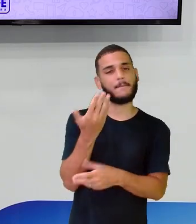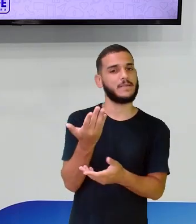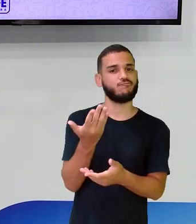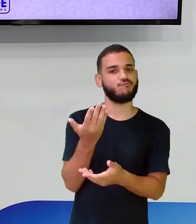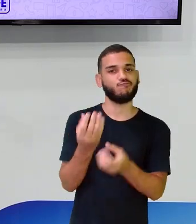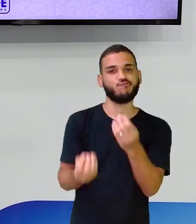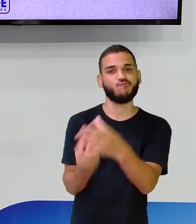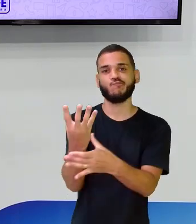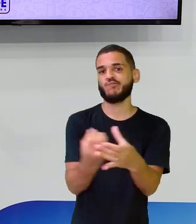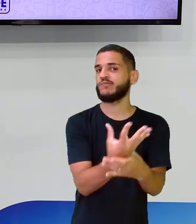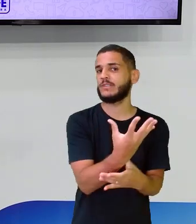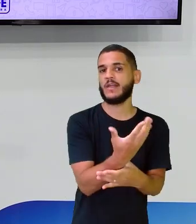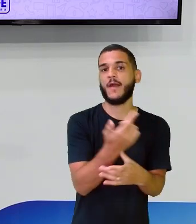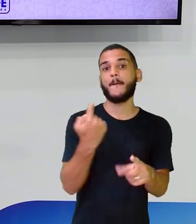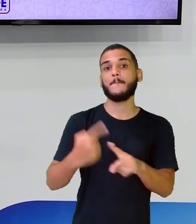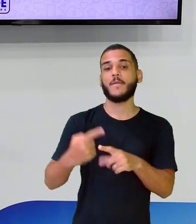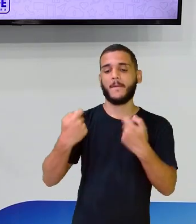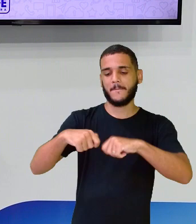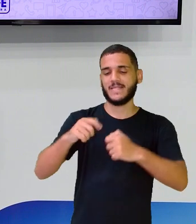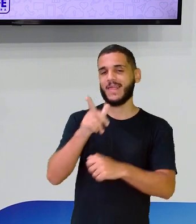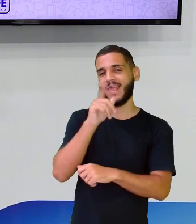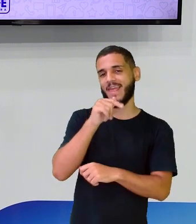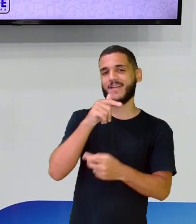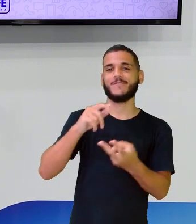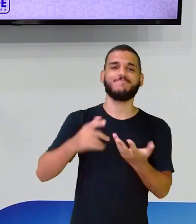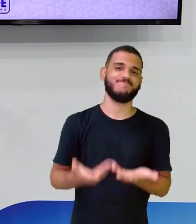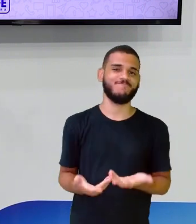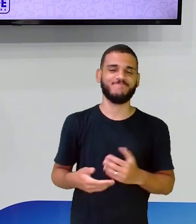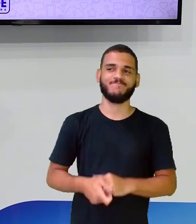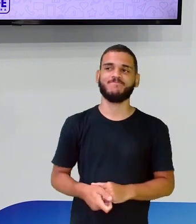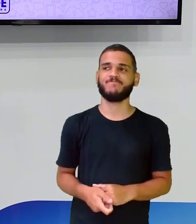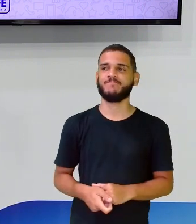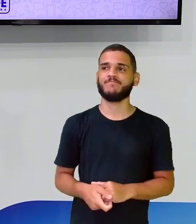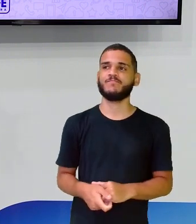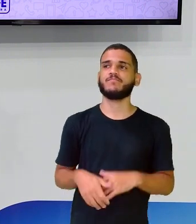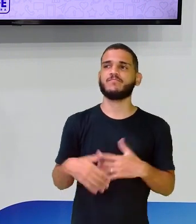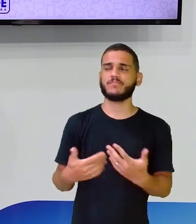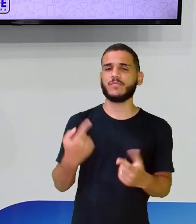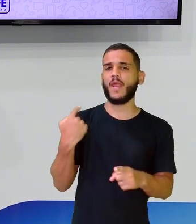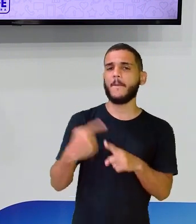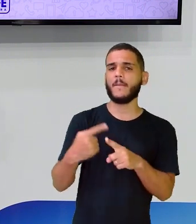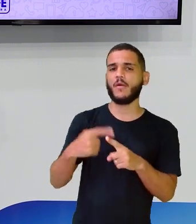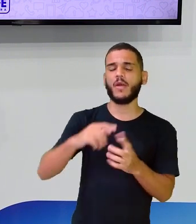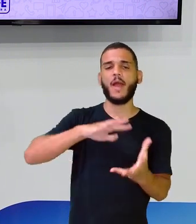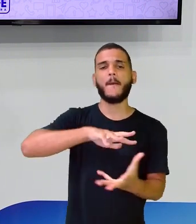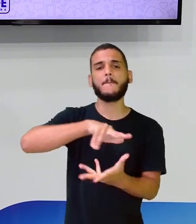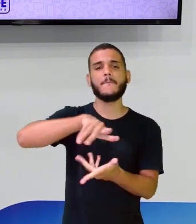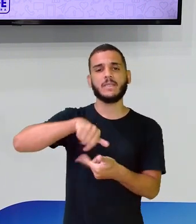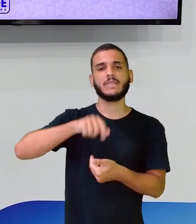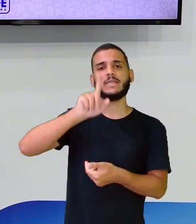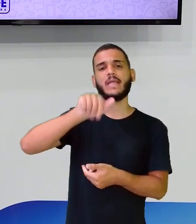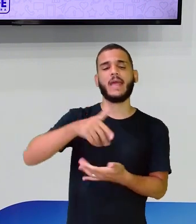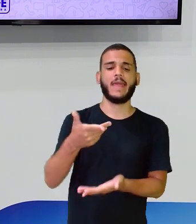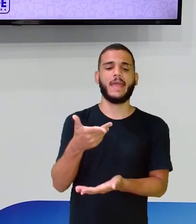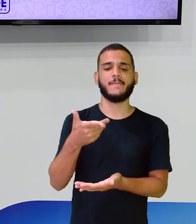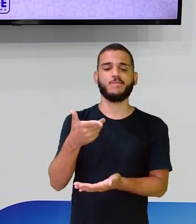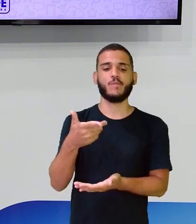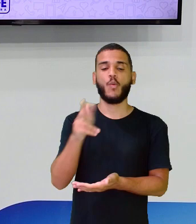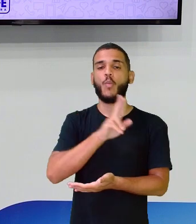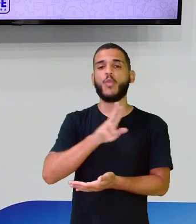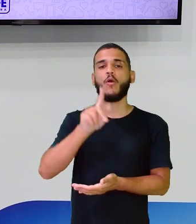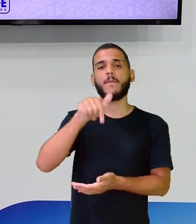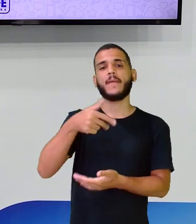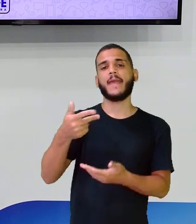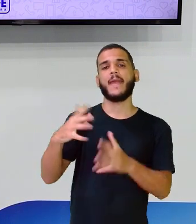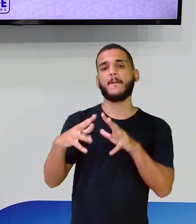iria existir sem a água também. E por que que o nosso planeta é chamado de planeta água?